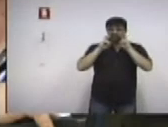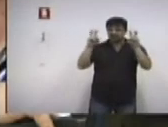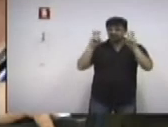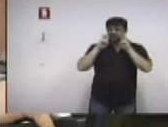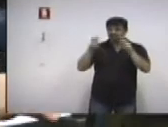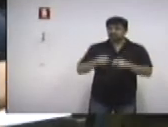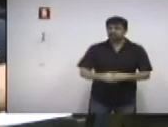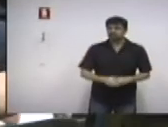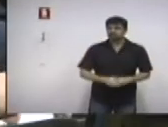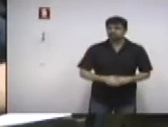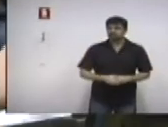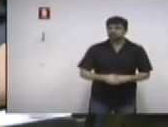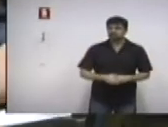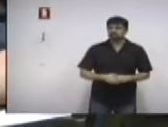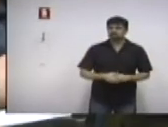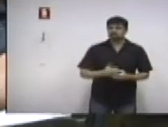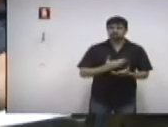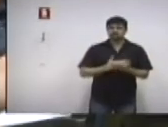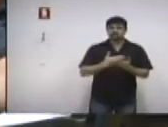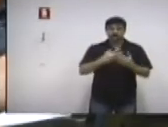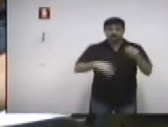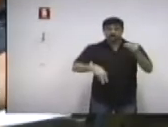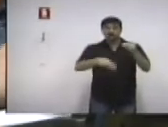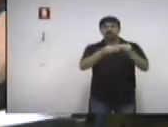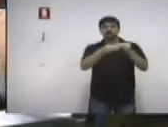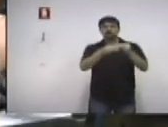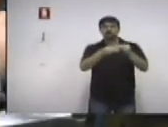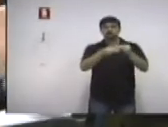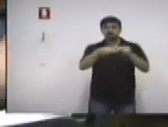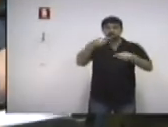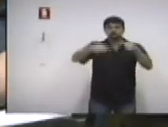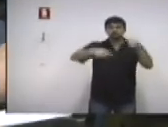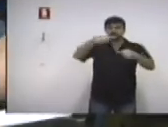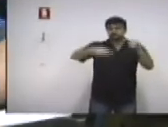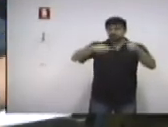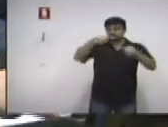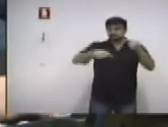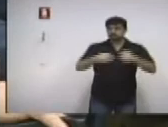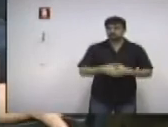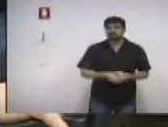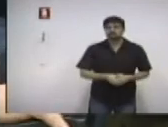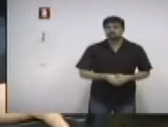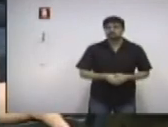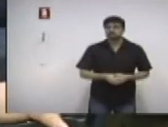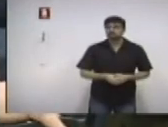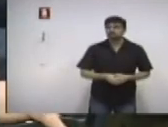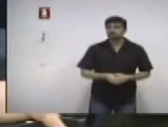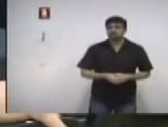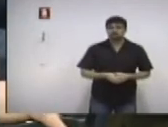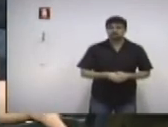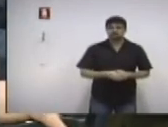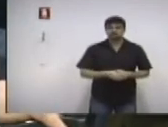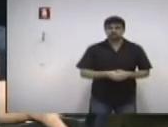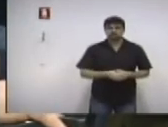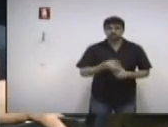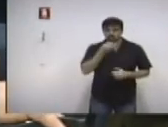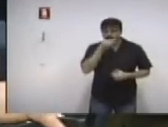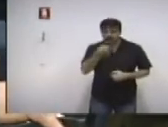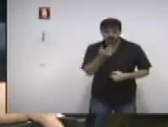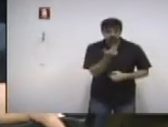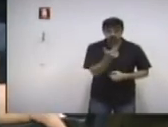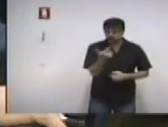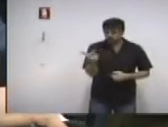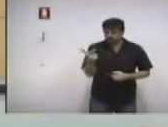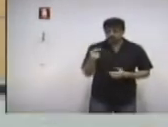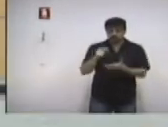eu coloco e discussão a emenda aditiva nº 1 me liga querendo fazer o da palavra